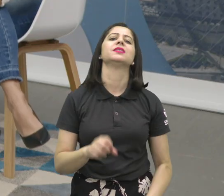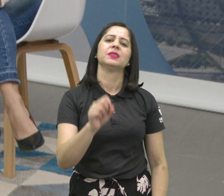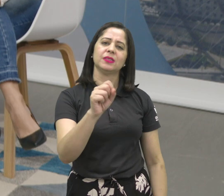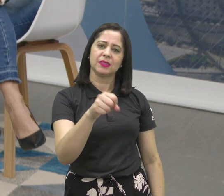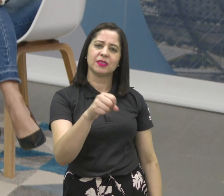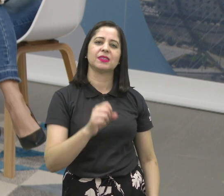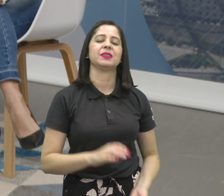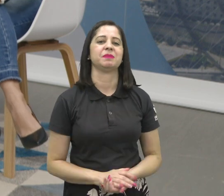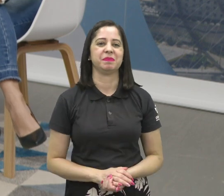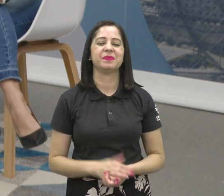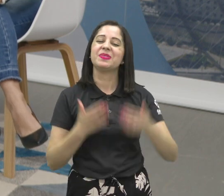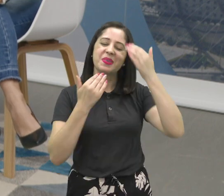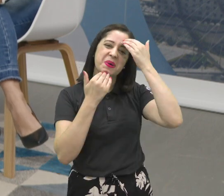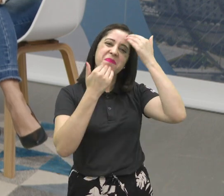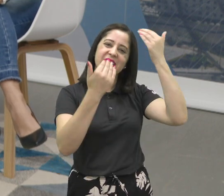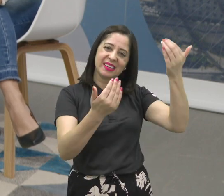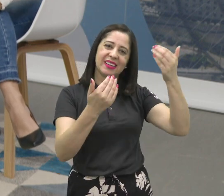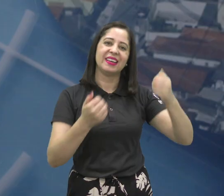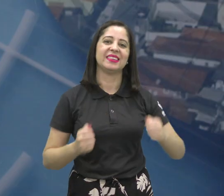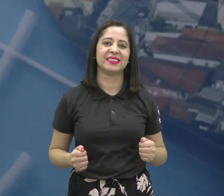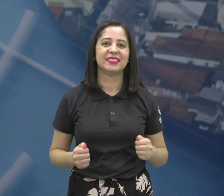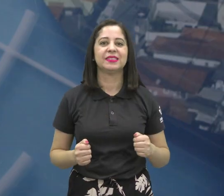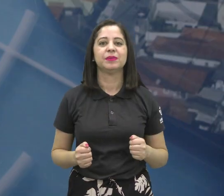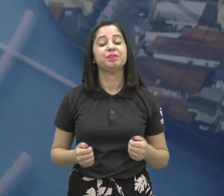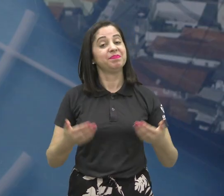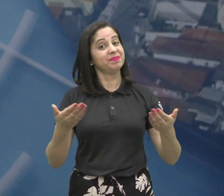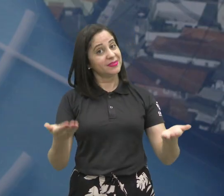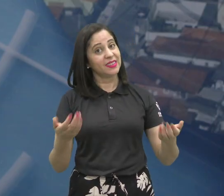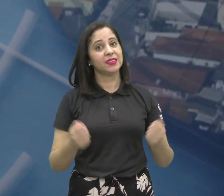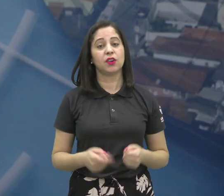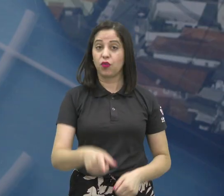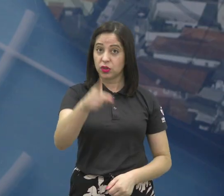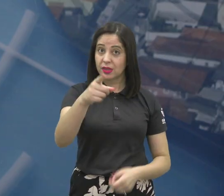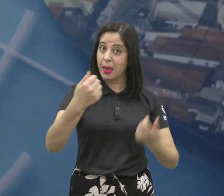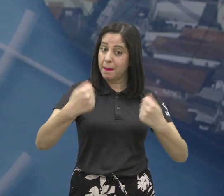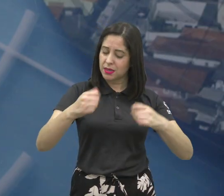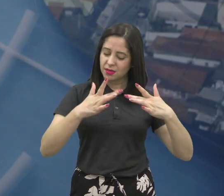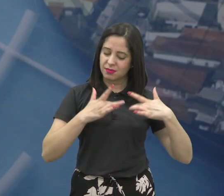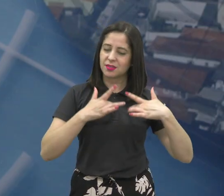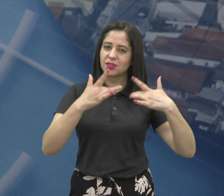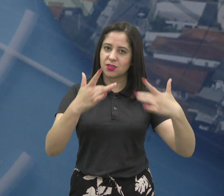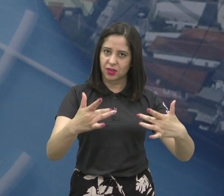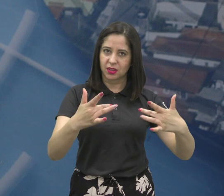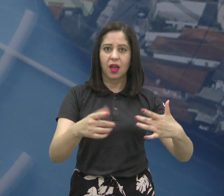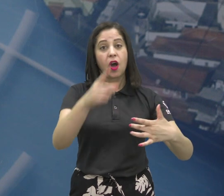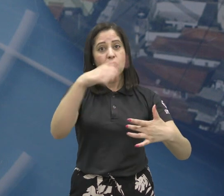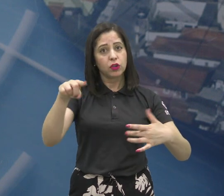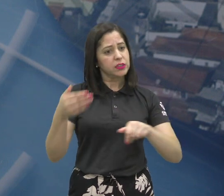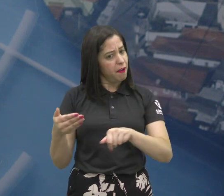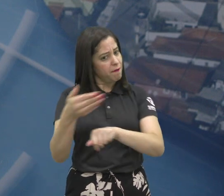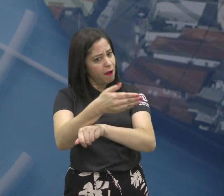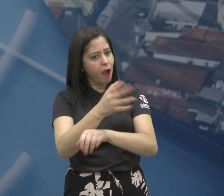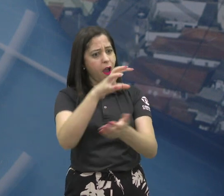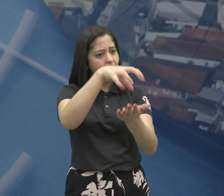isso. Muito obrigada mais uma vez, viu, Tatiana? E é isso, então seja solidário, né? Procure alguma instituição ali